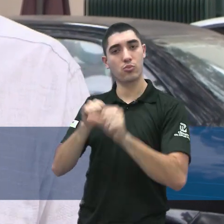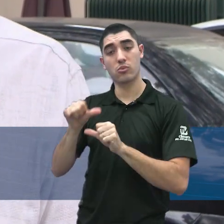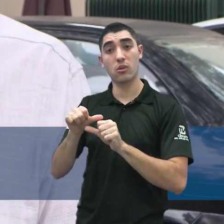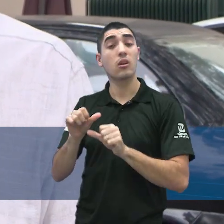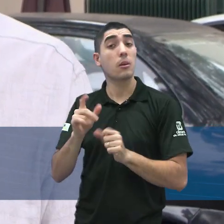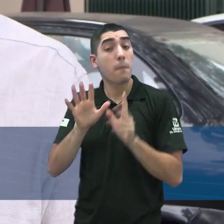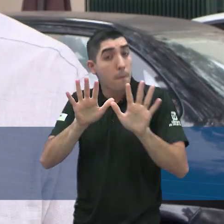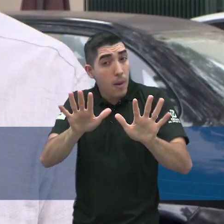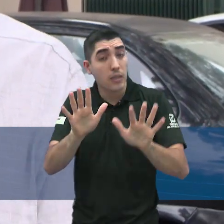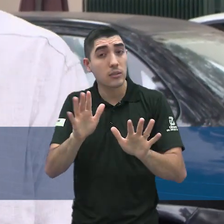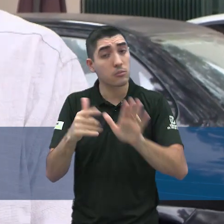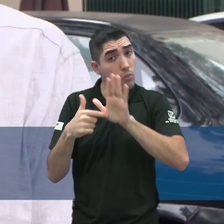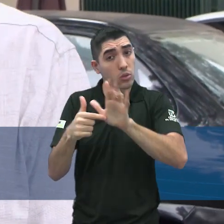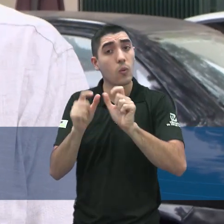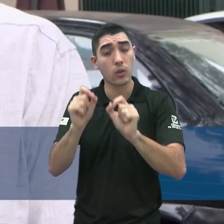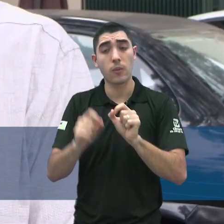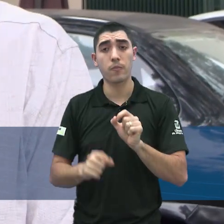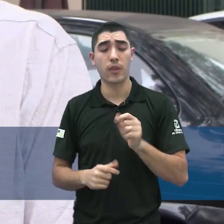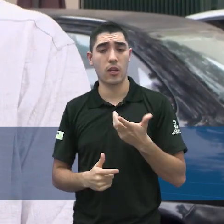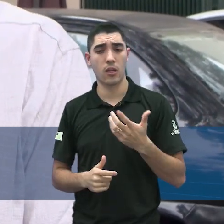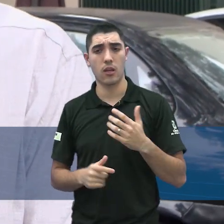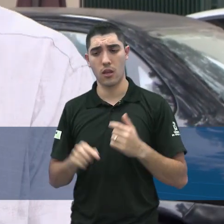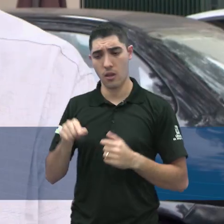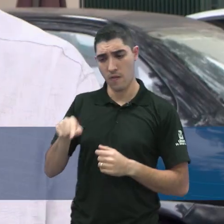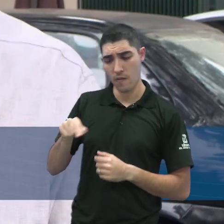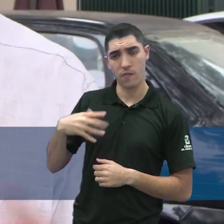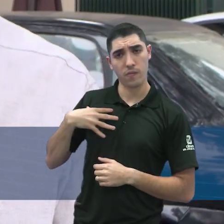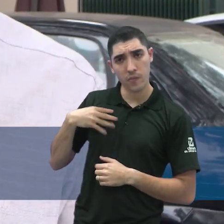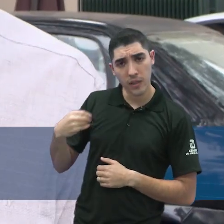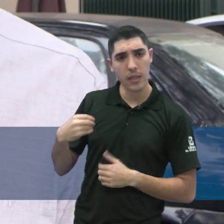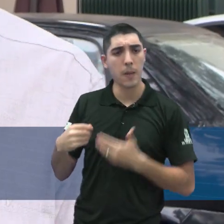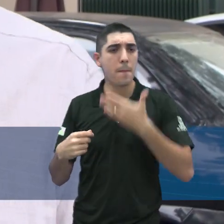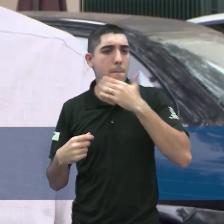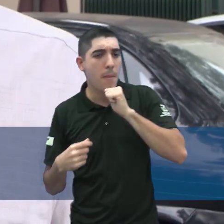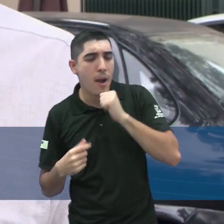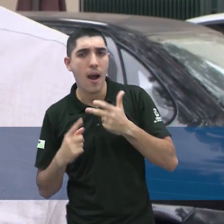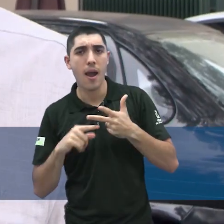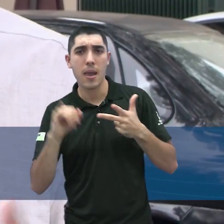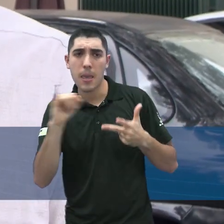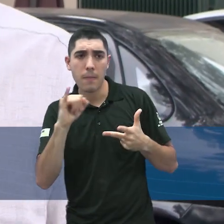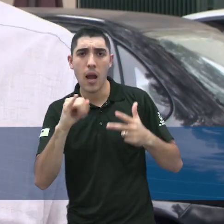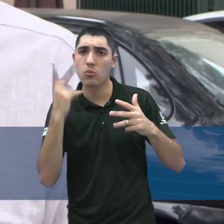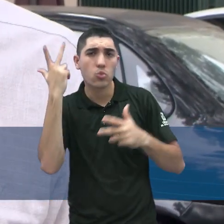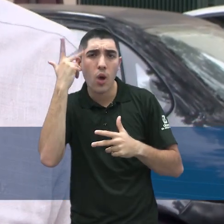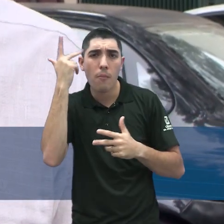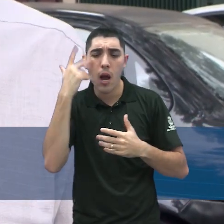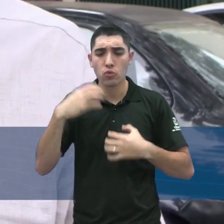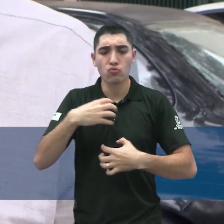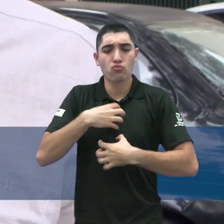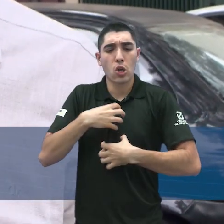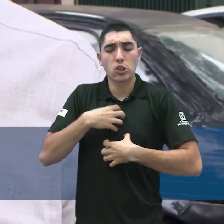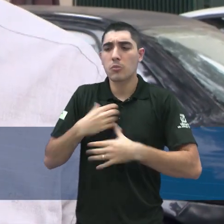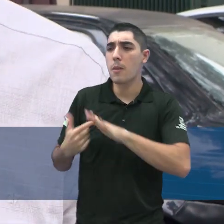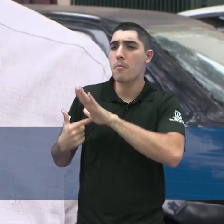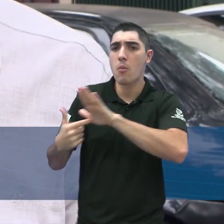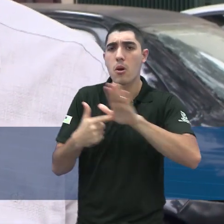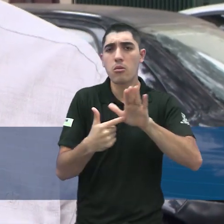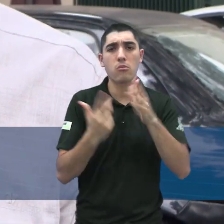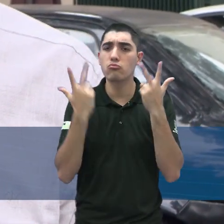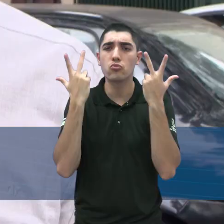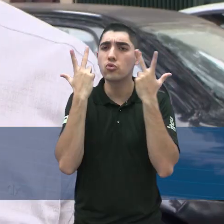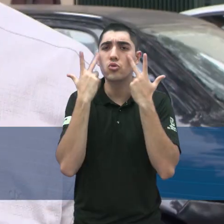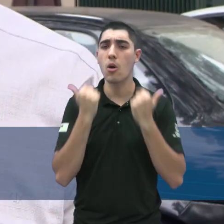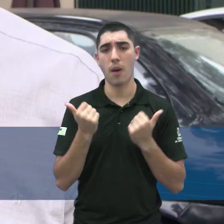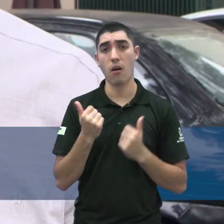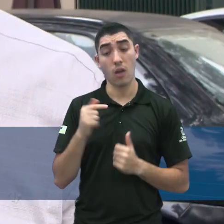ambos os lados podem, tanto filho quanto pais, irmãos, demonstrar sentimentos sem problema nenhum. Então acho que é uma